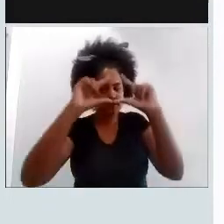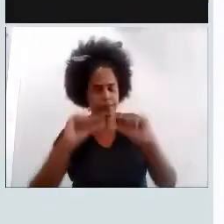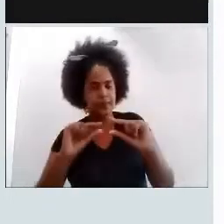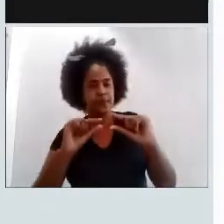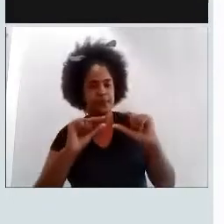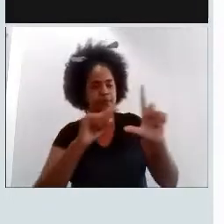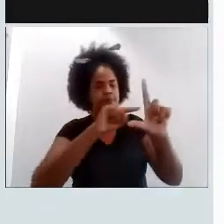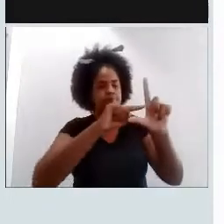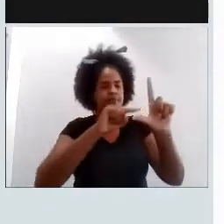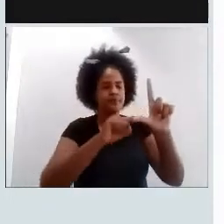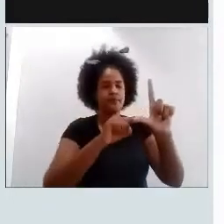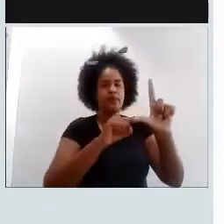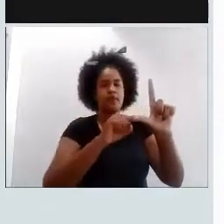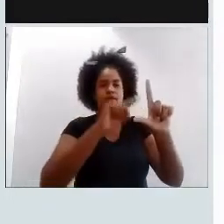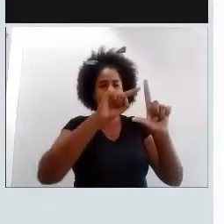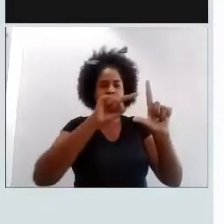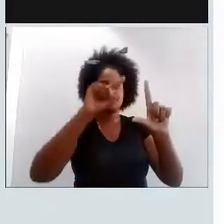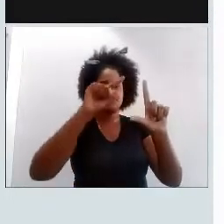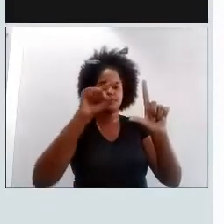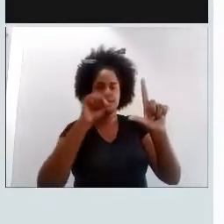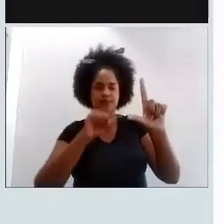ângulo interno é um ângulo agudo.